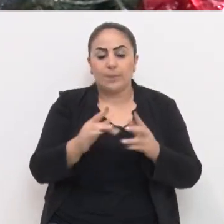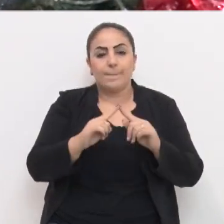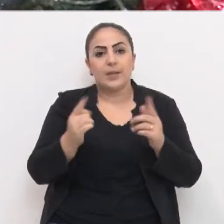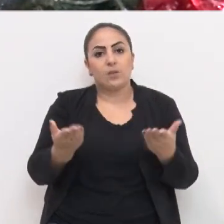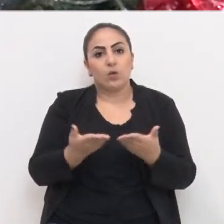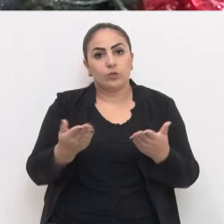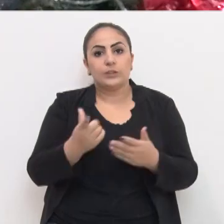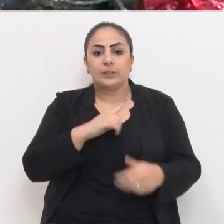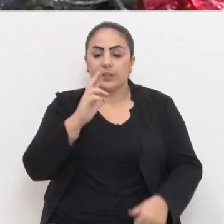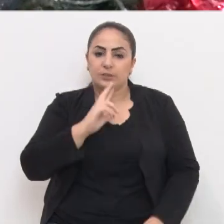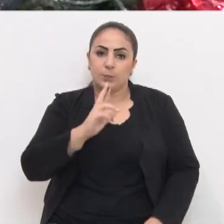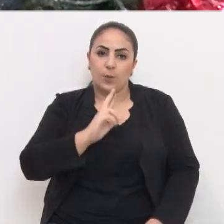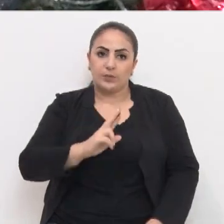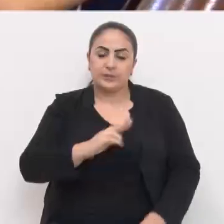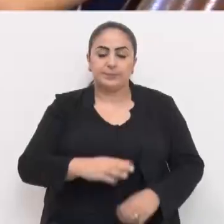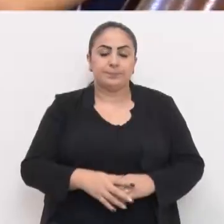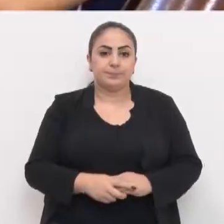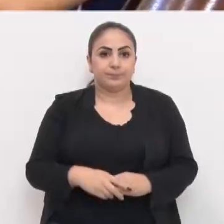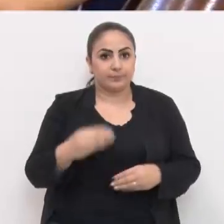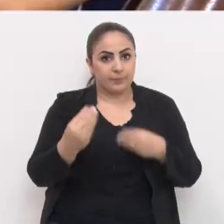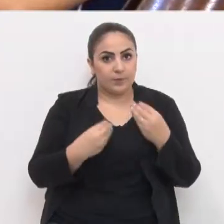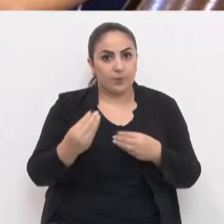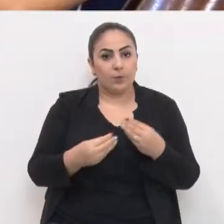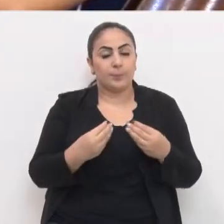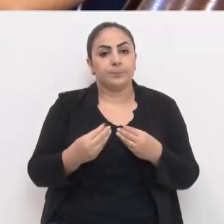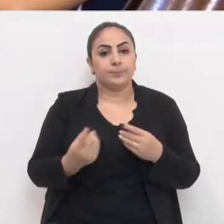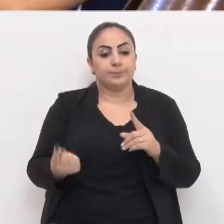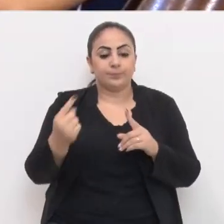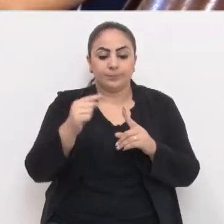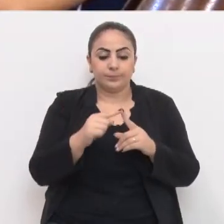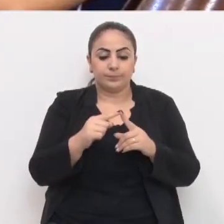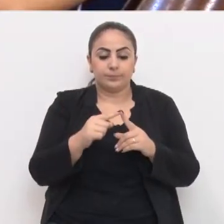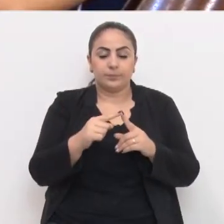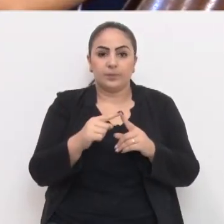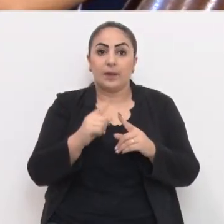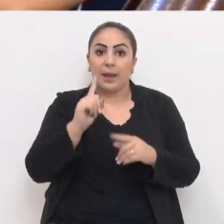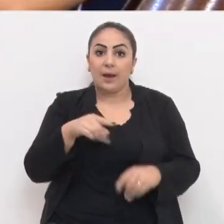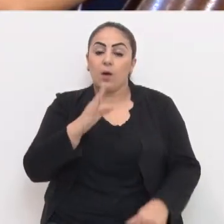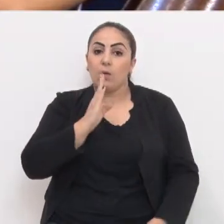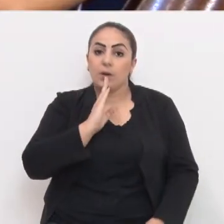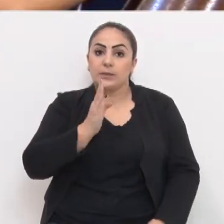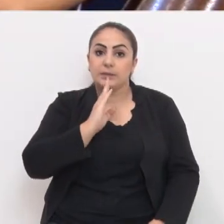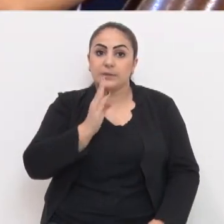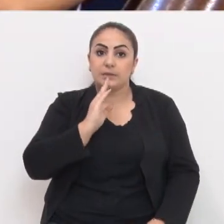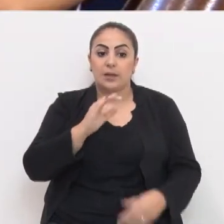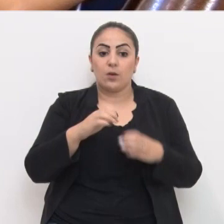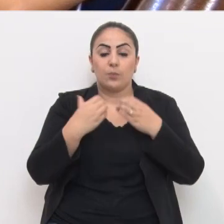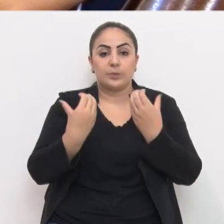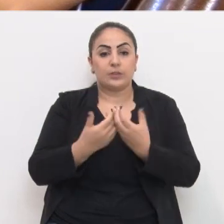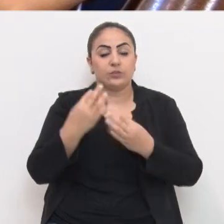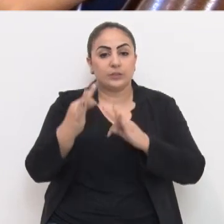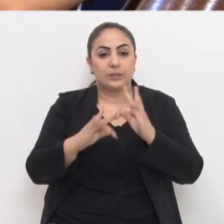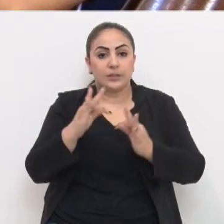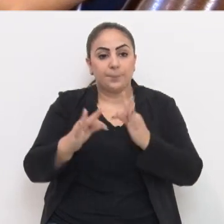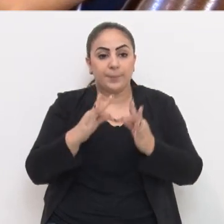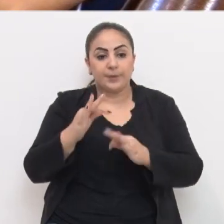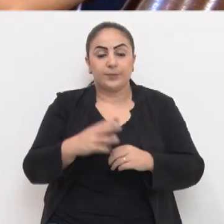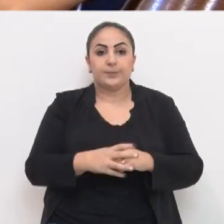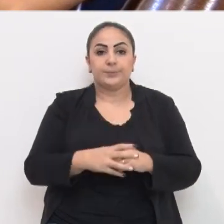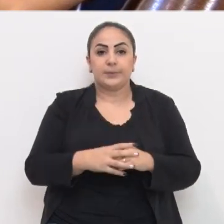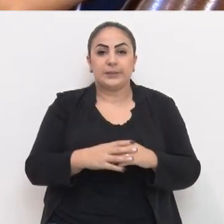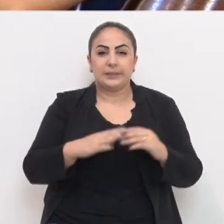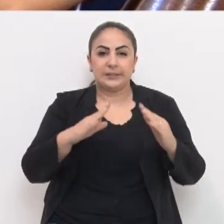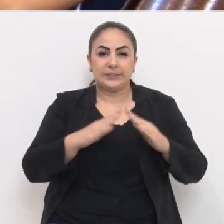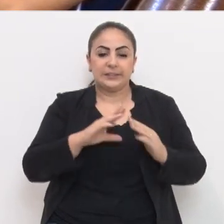início, mas hoje elas têm resultados. Como um dos objetivos da Frente Parlamentar é conhecer as comunidades terapêuticas,